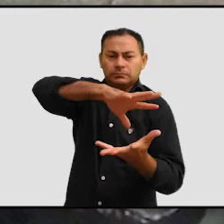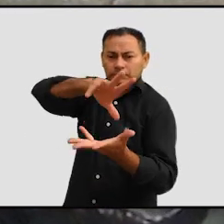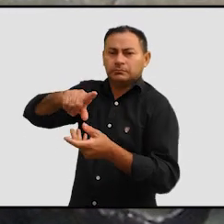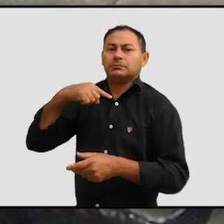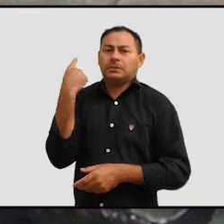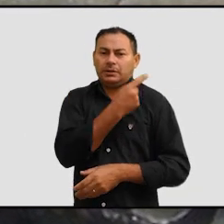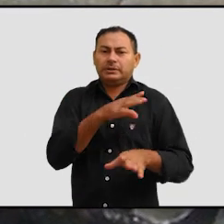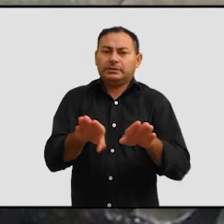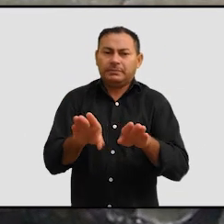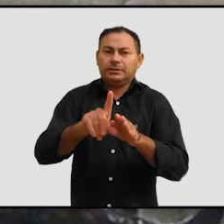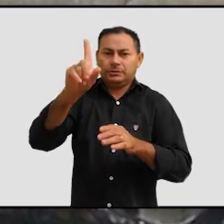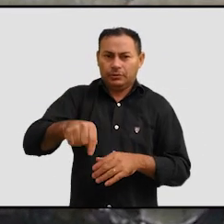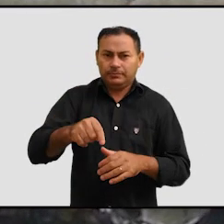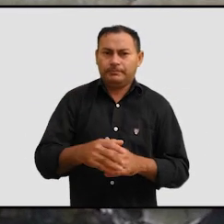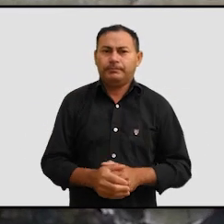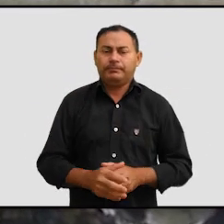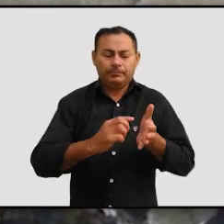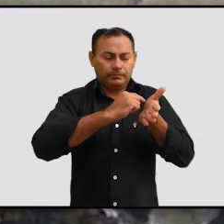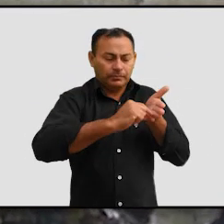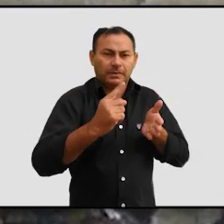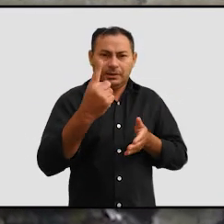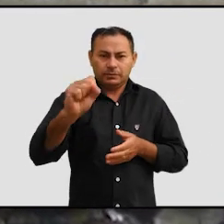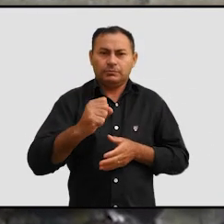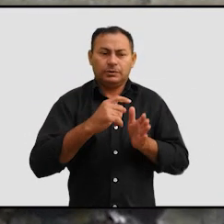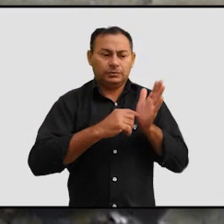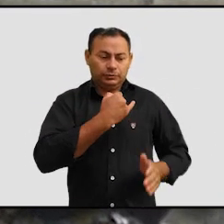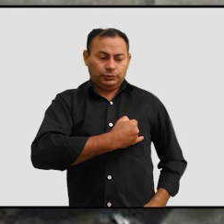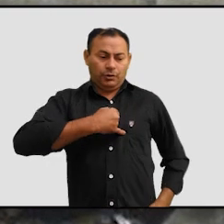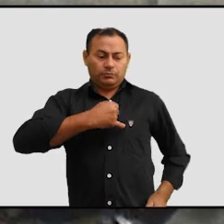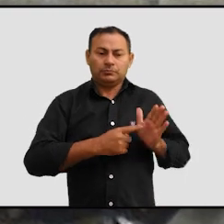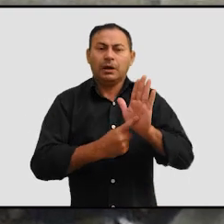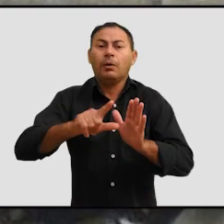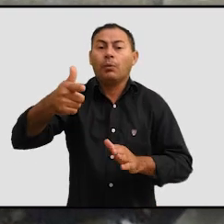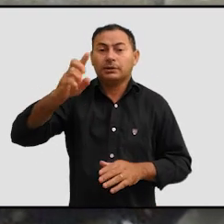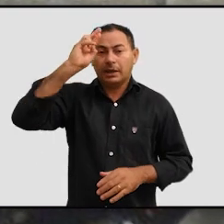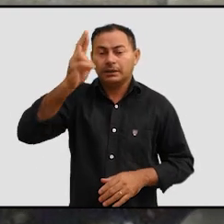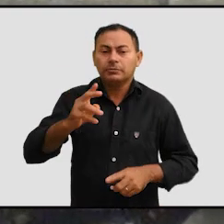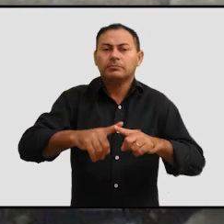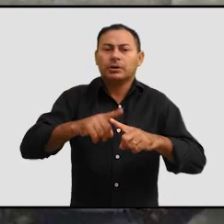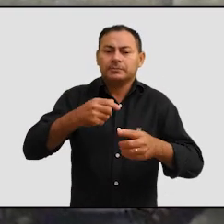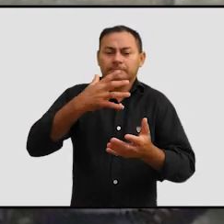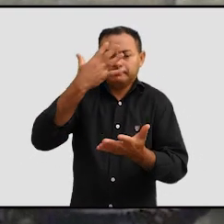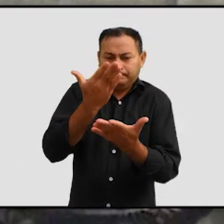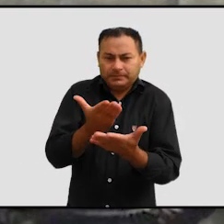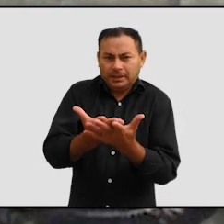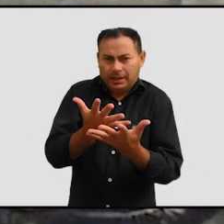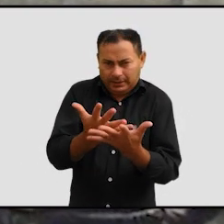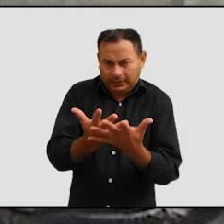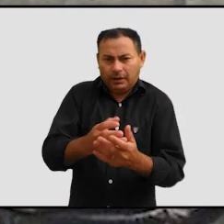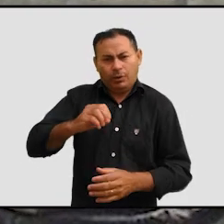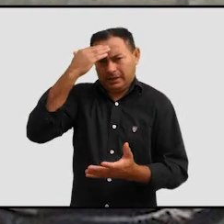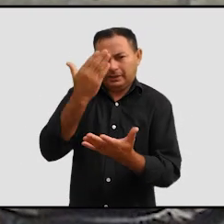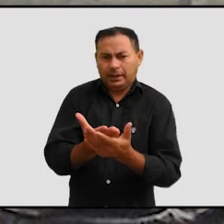no mundo, nós também vamos ser. No versículo 18, João apresenta outra razão por que devemos confessar o